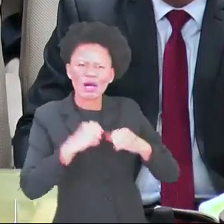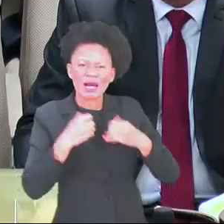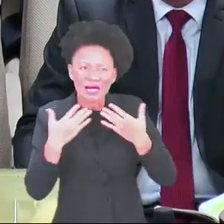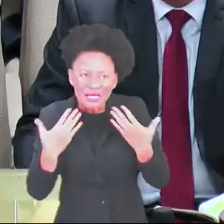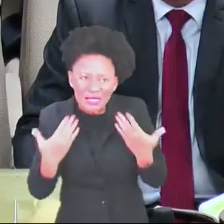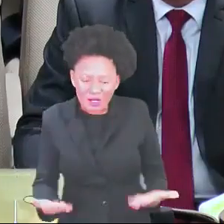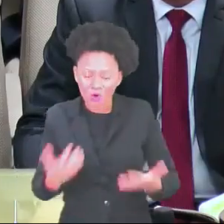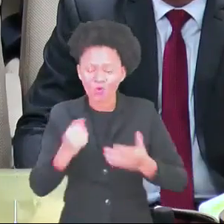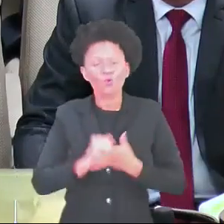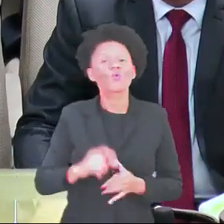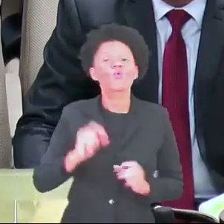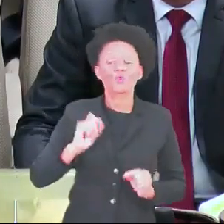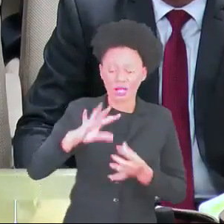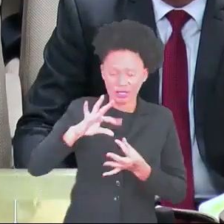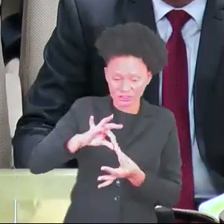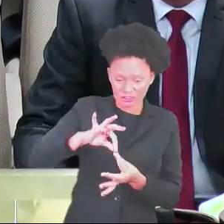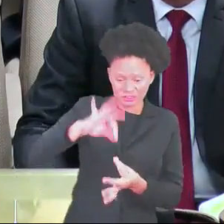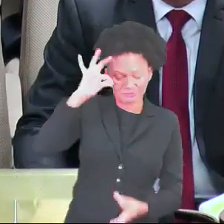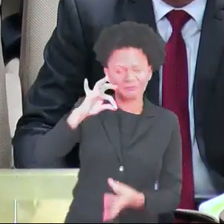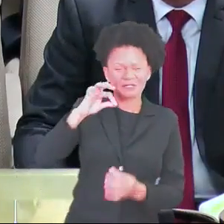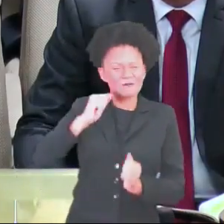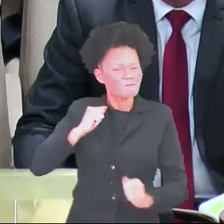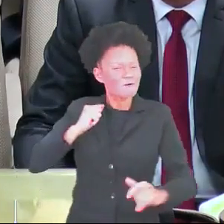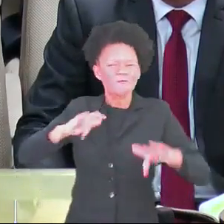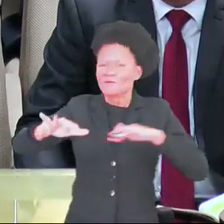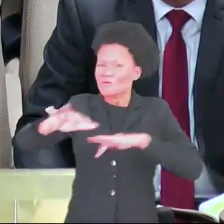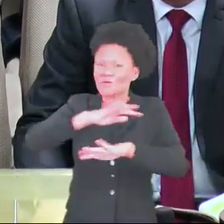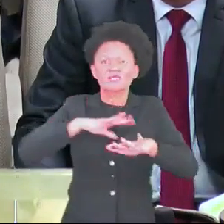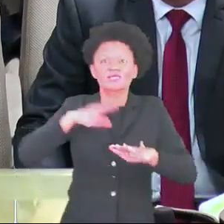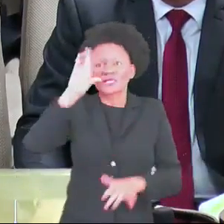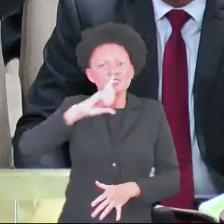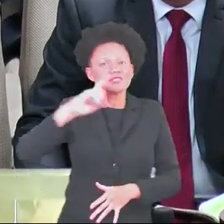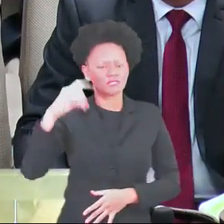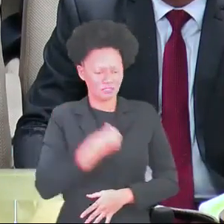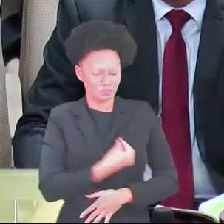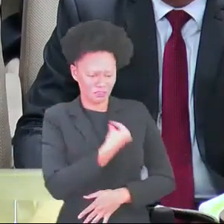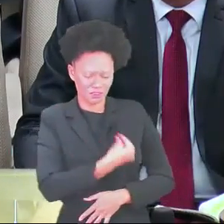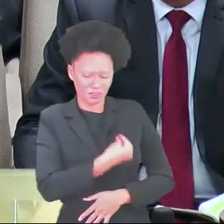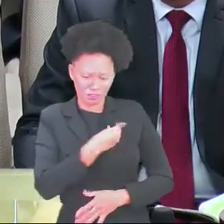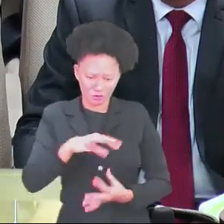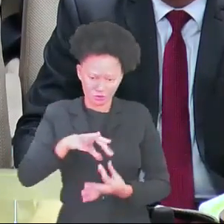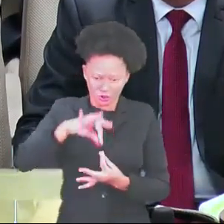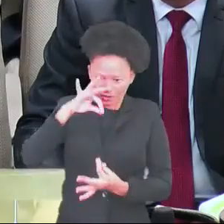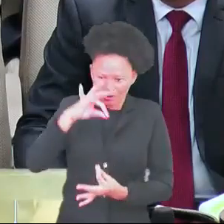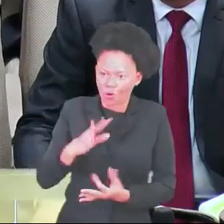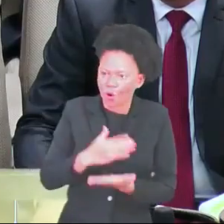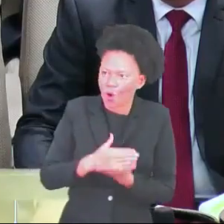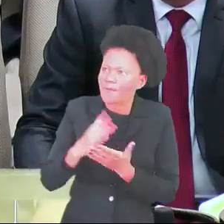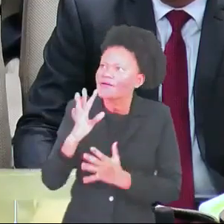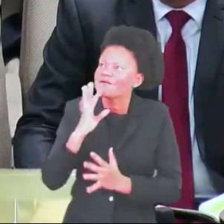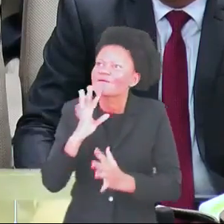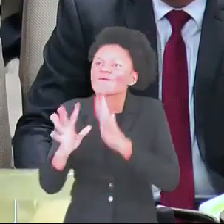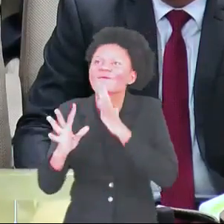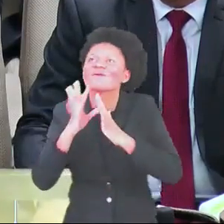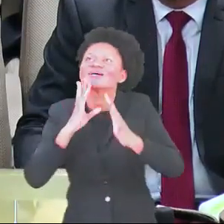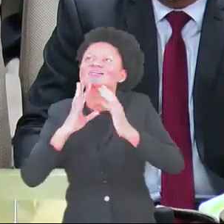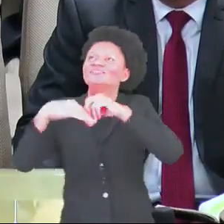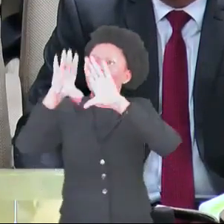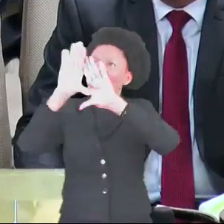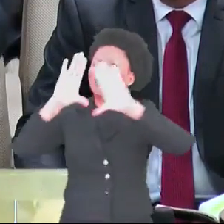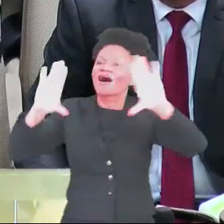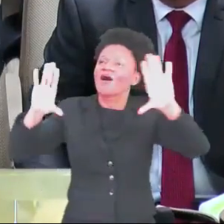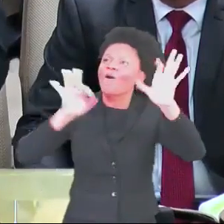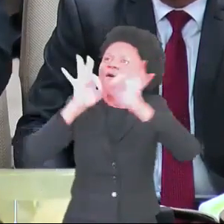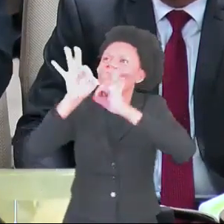é chamado, através da ação de Deus na nossa vida, o nosso Espírito começa a conhecer o que o céu tem, o que o